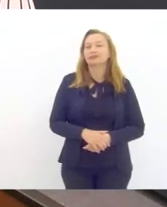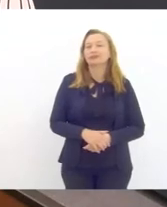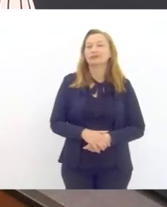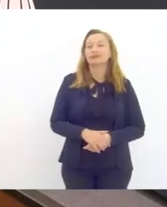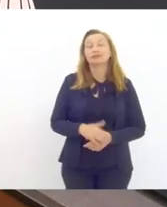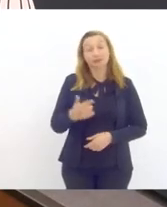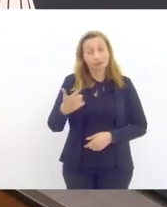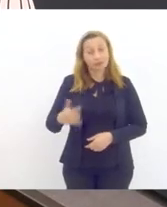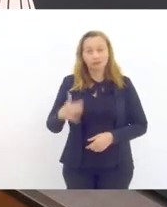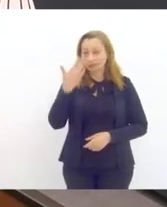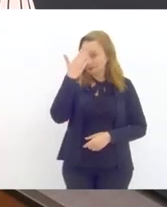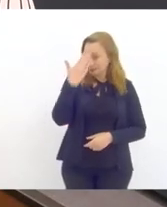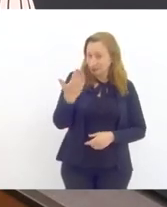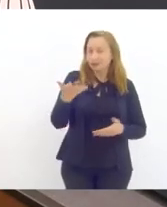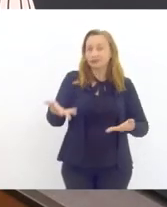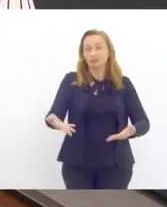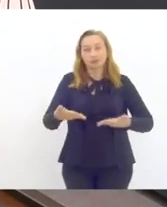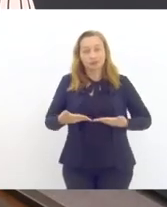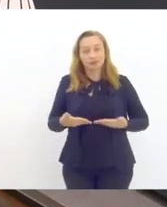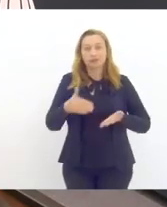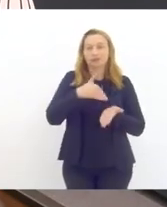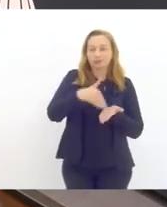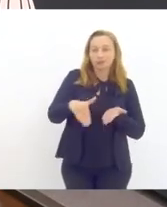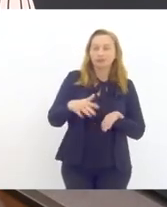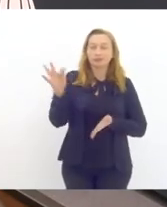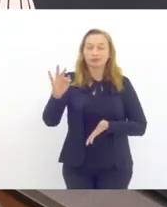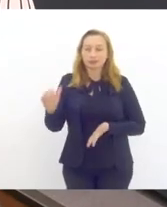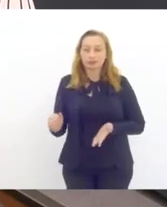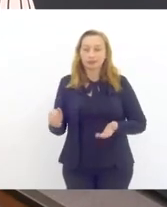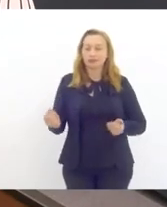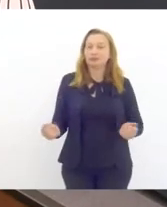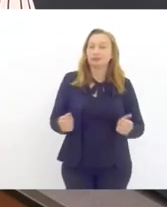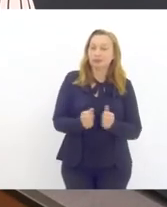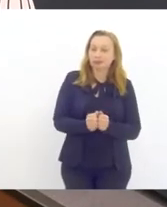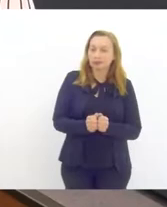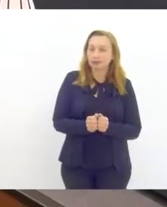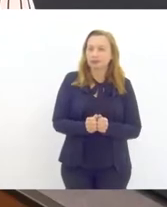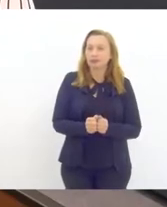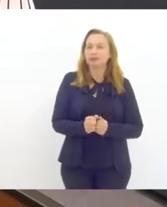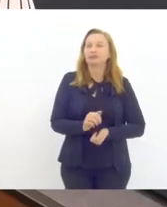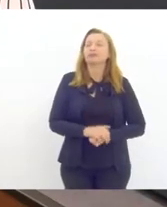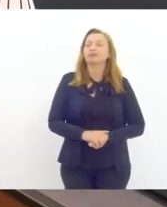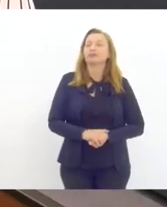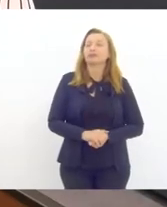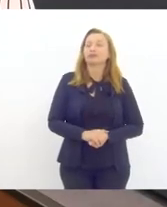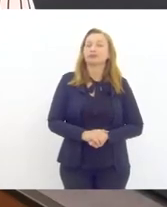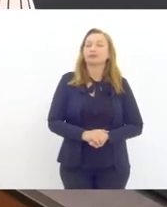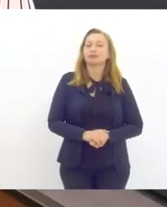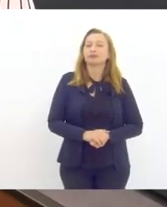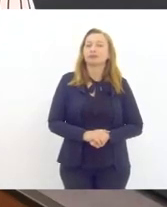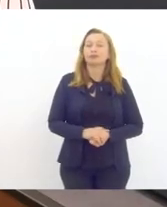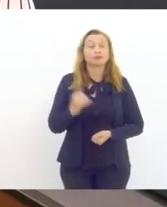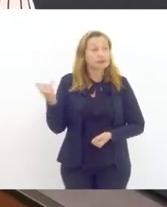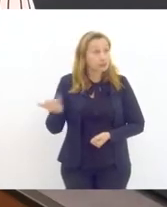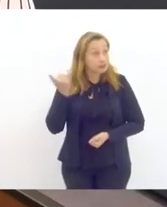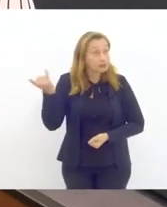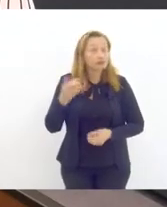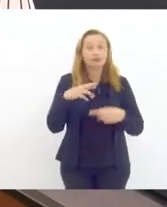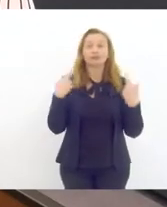Mais uma vez agradeço o convite para a Secretaria de Fazenda participar dessa importante audiência